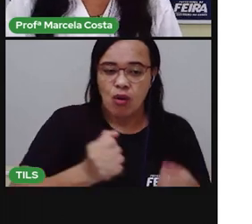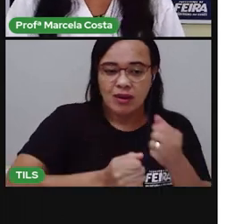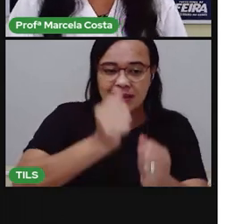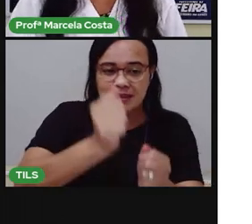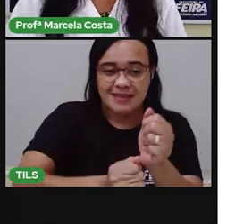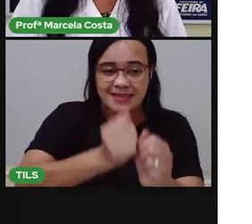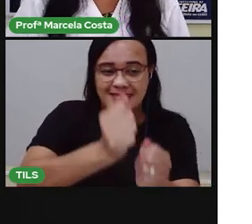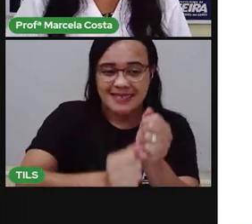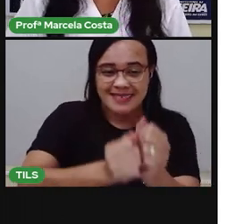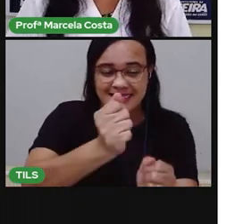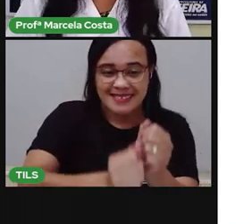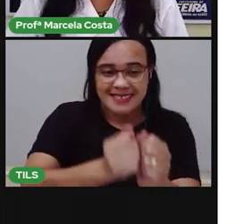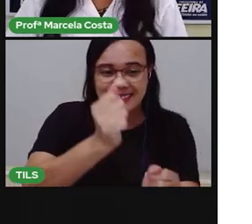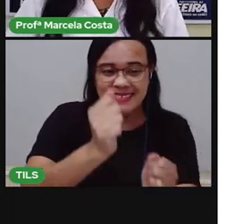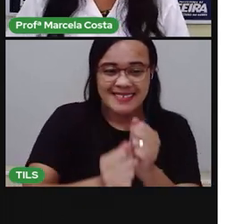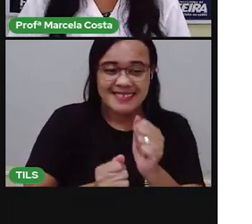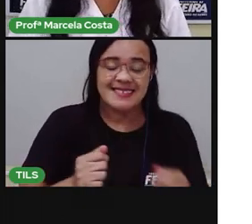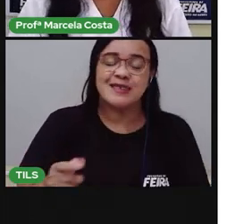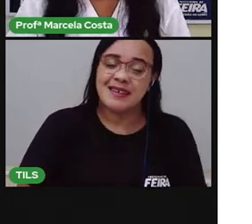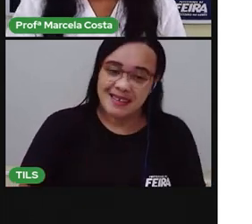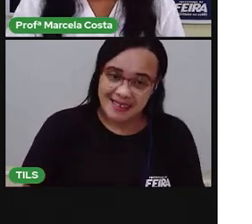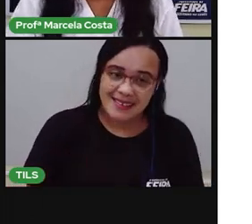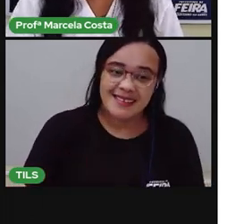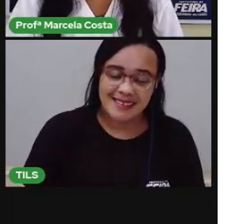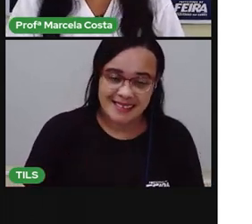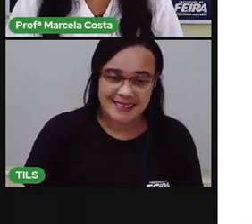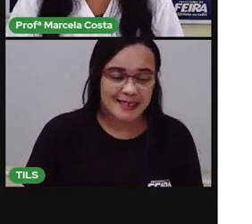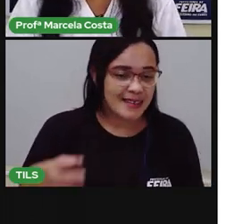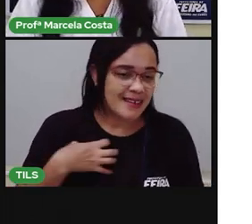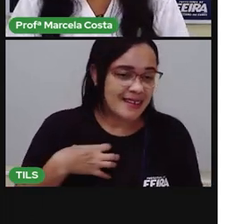Qual é o som inicial?